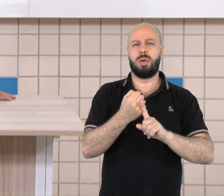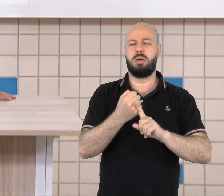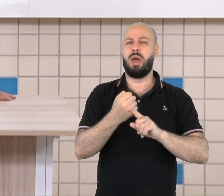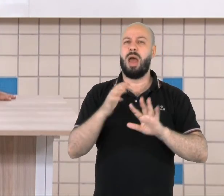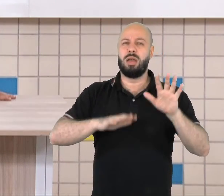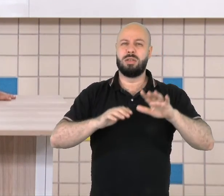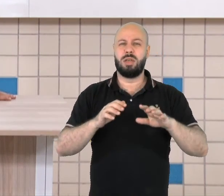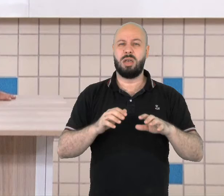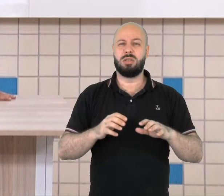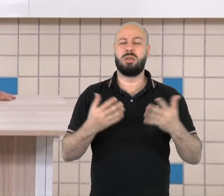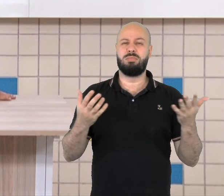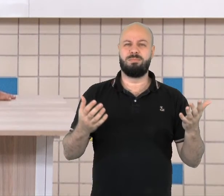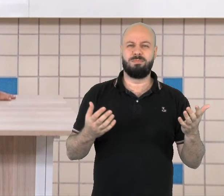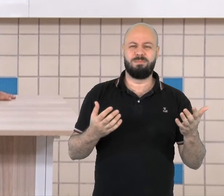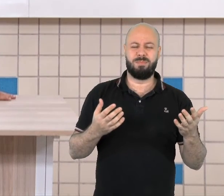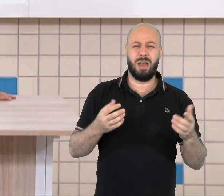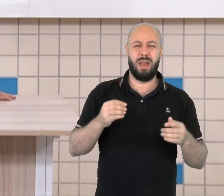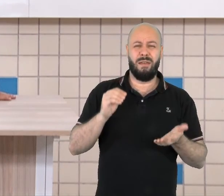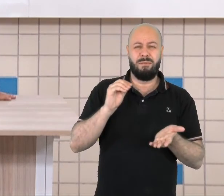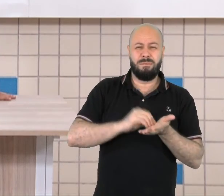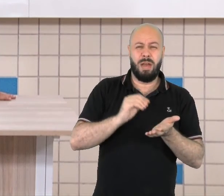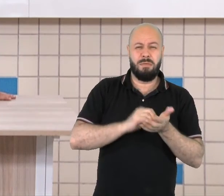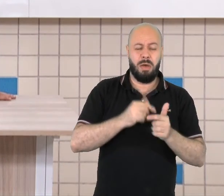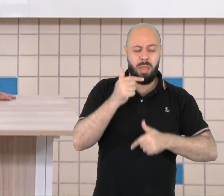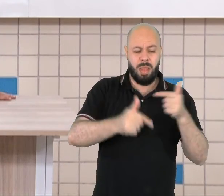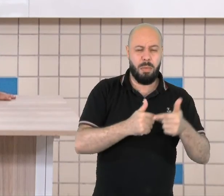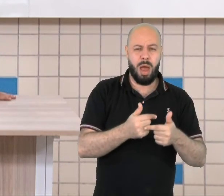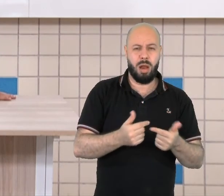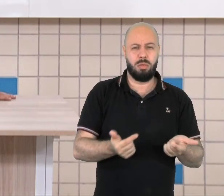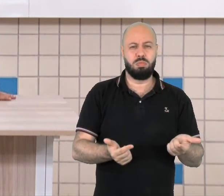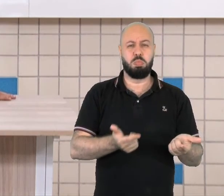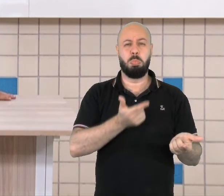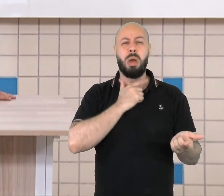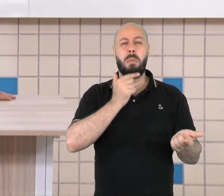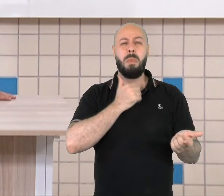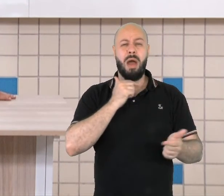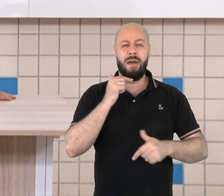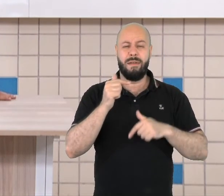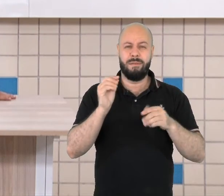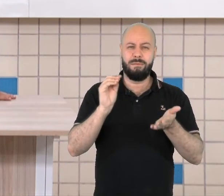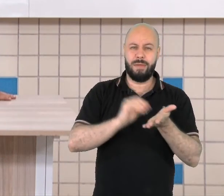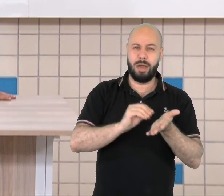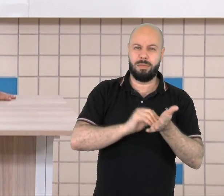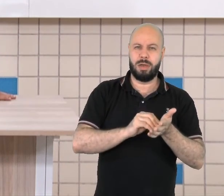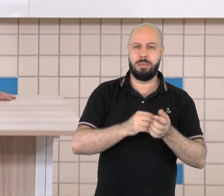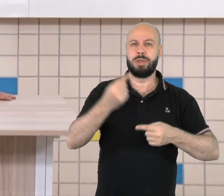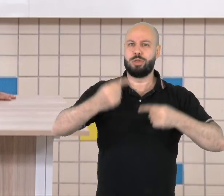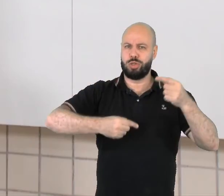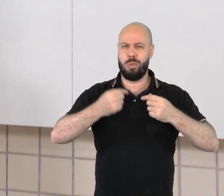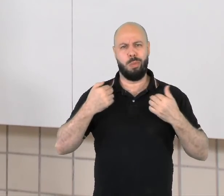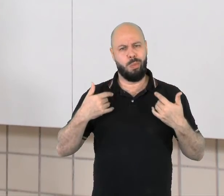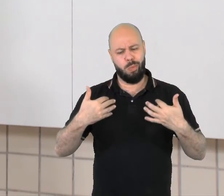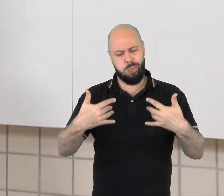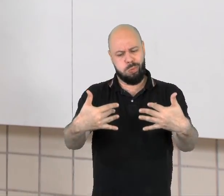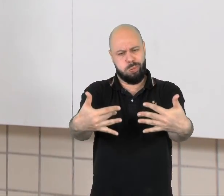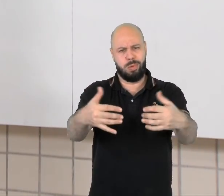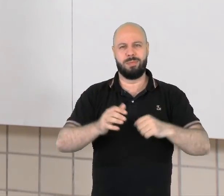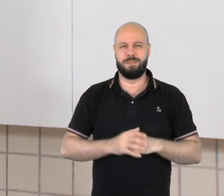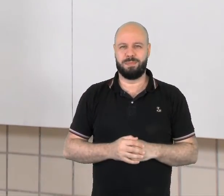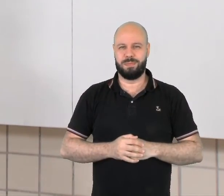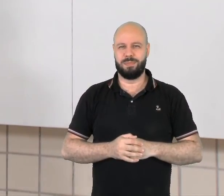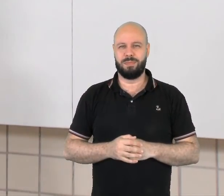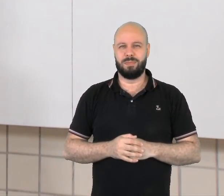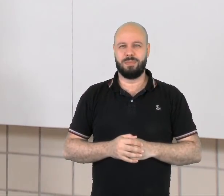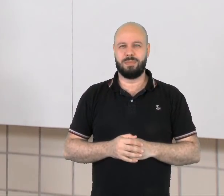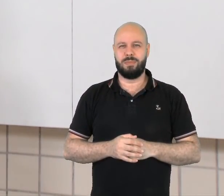desemprego estrutural, conjuntural, enfim, várias outras discussões. Tá bom, pessoal? Então, a partir